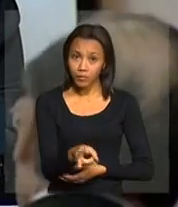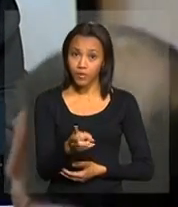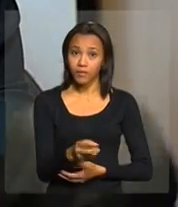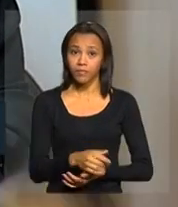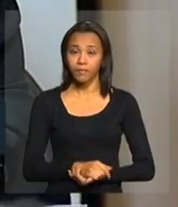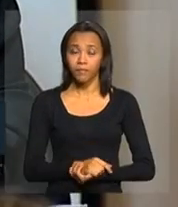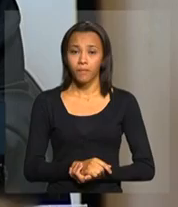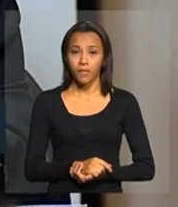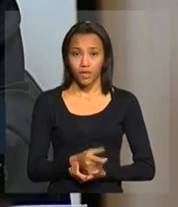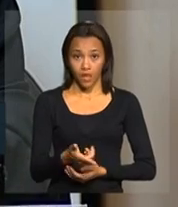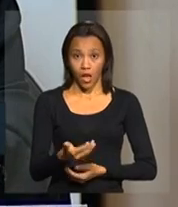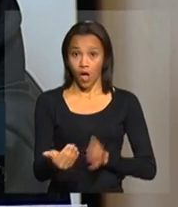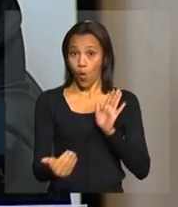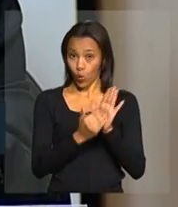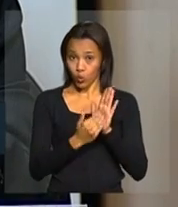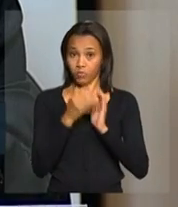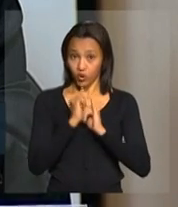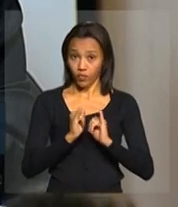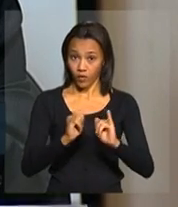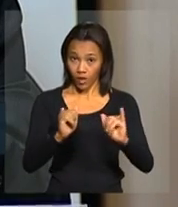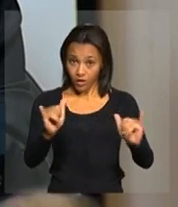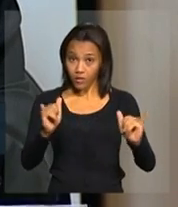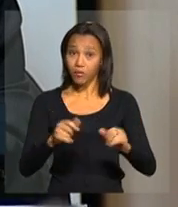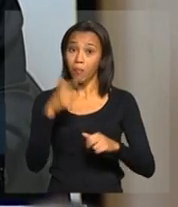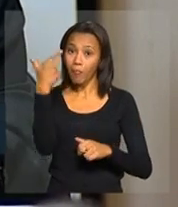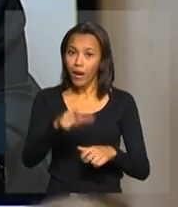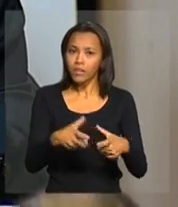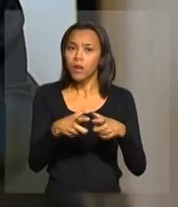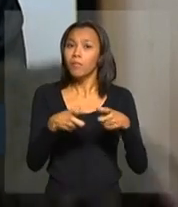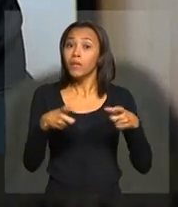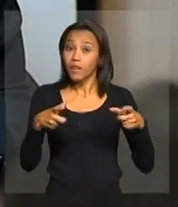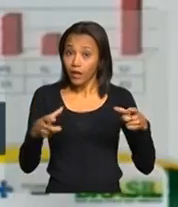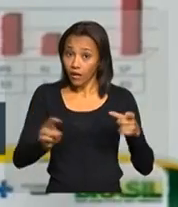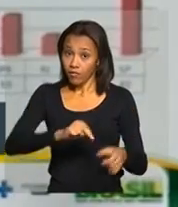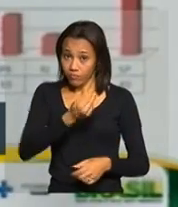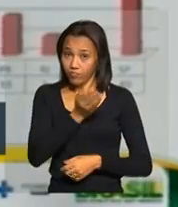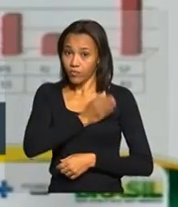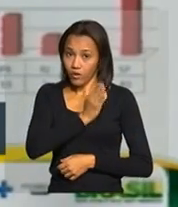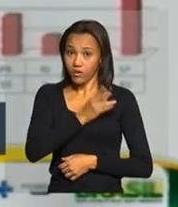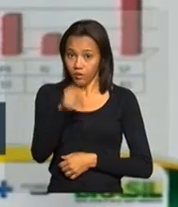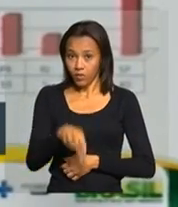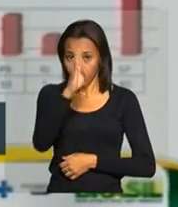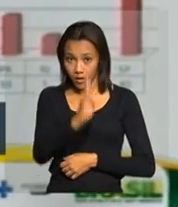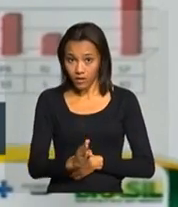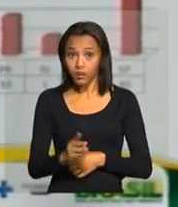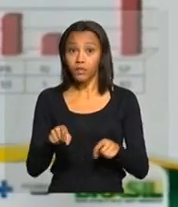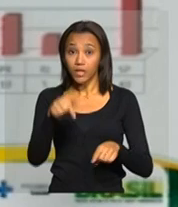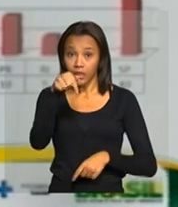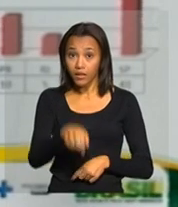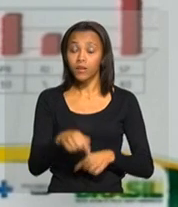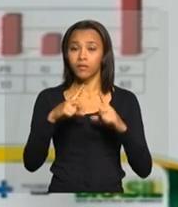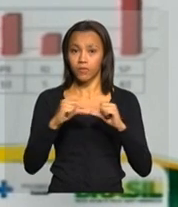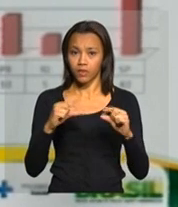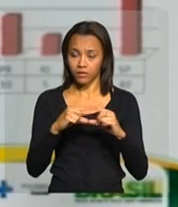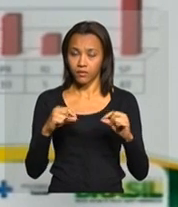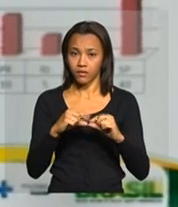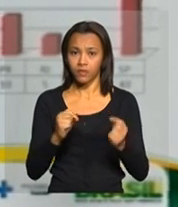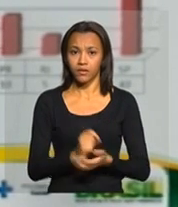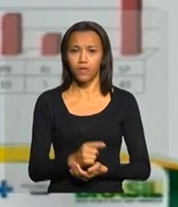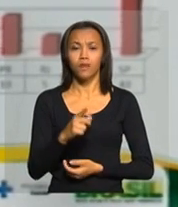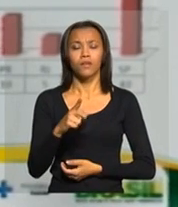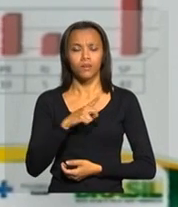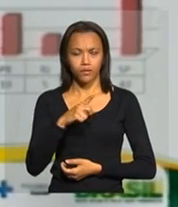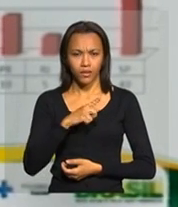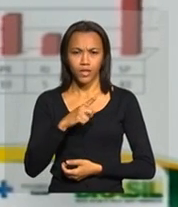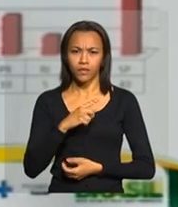vez que divulgamos, da necessidade de ampliar o transplante de coração no Brasil. E o Distrito Federal, em particular, deu um